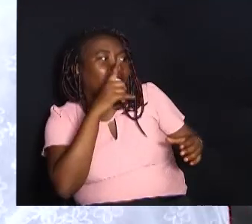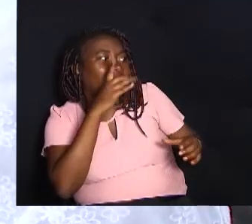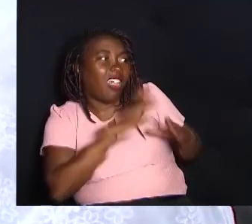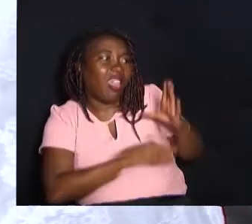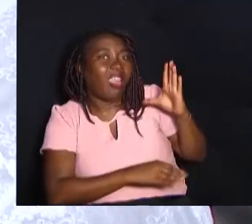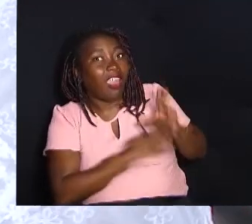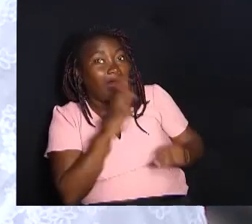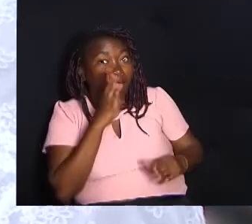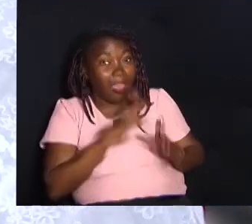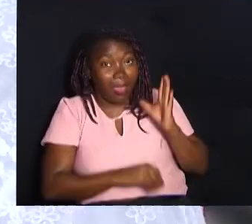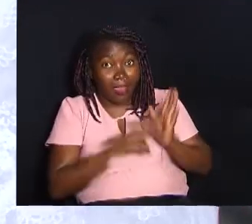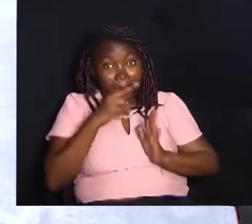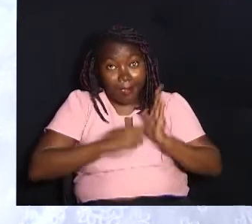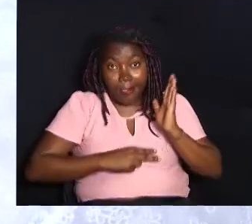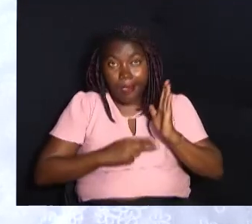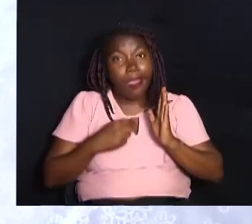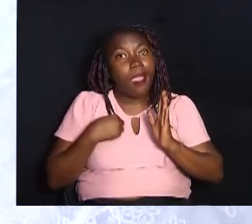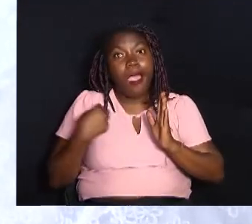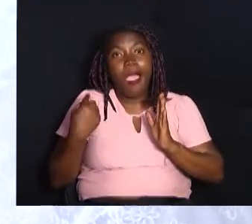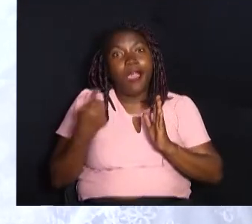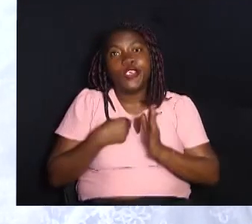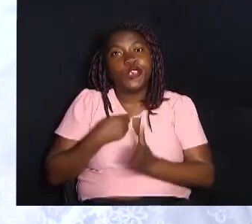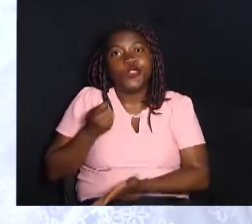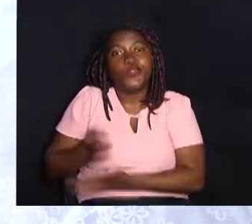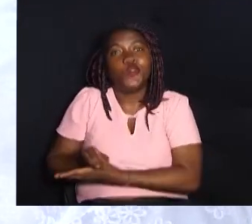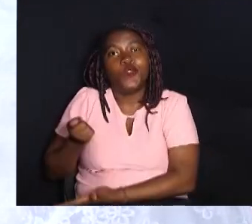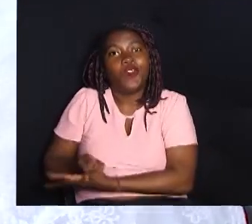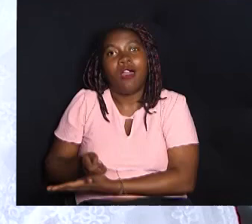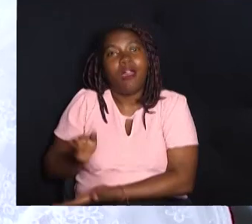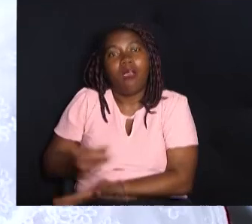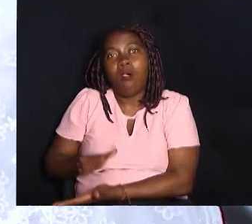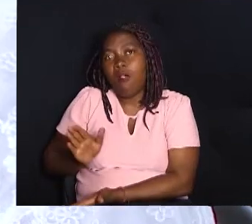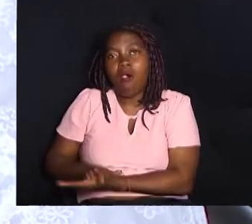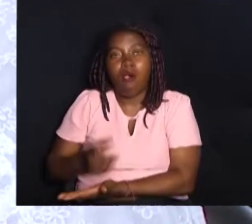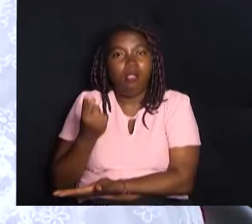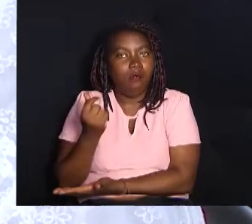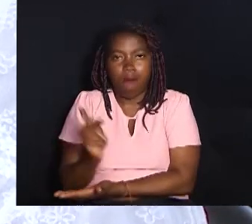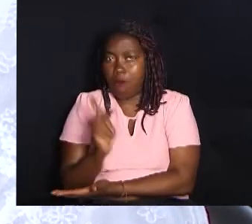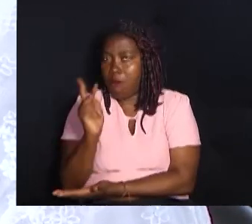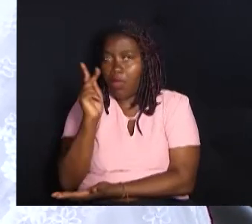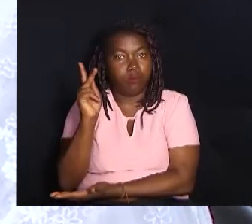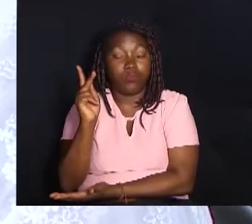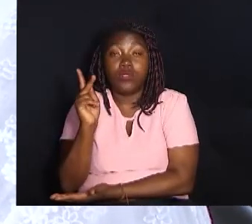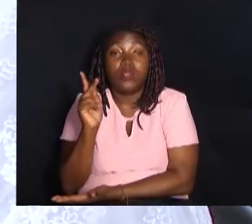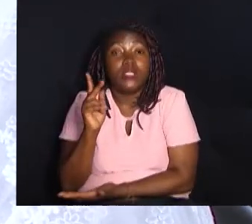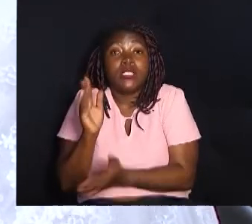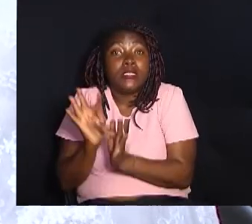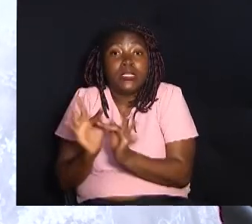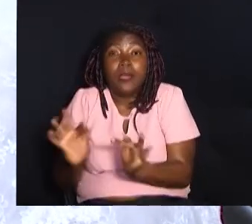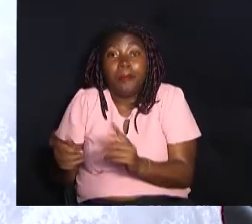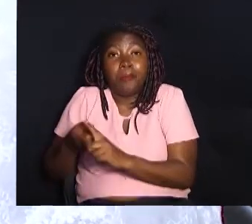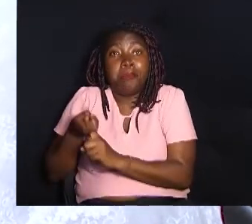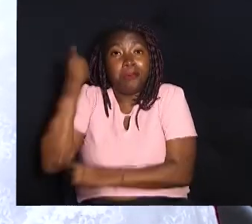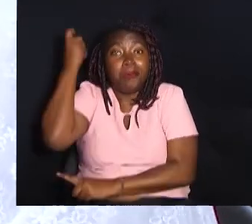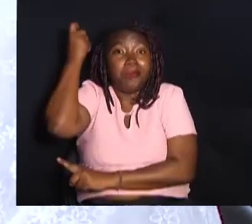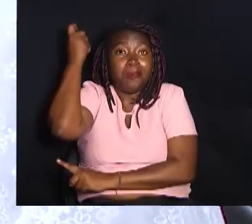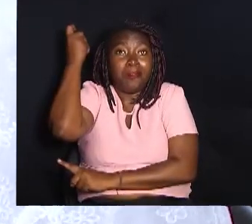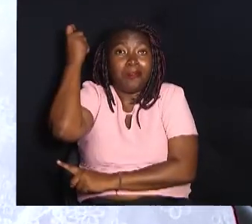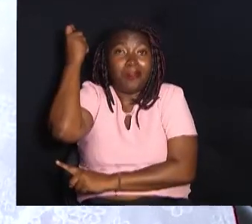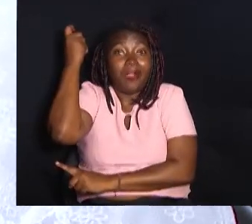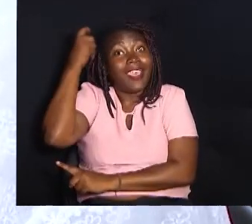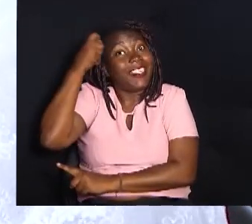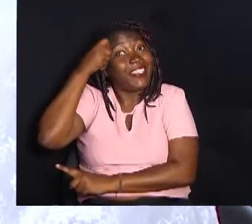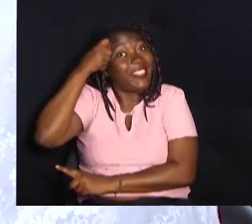consigo devolver, fica naquele enfrentamento com a leitura, a gente não faz nenhuma cobrança pecuniária. A gente não cobra nenhum valor, a gente